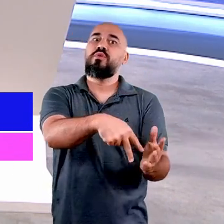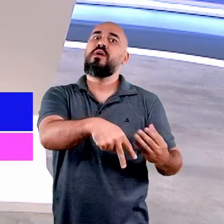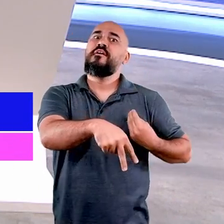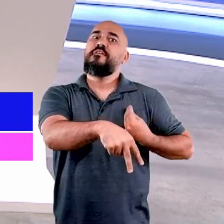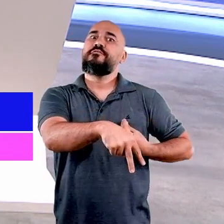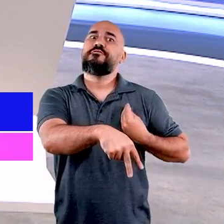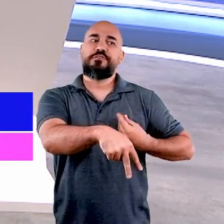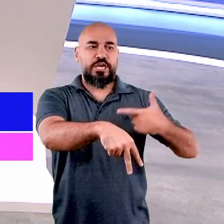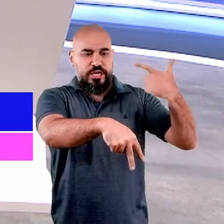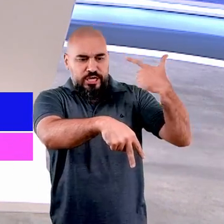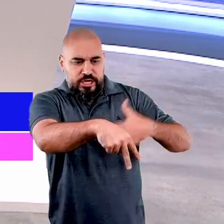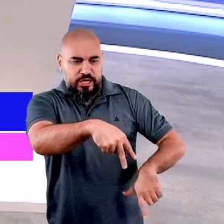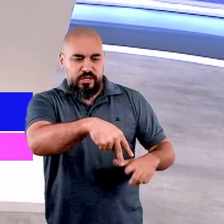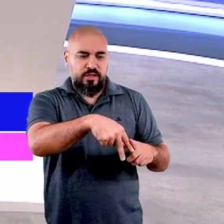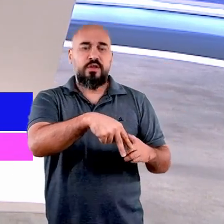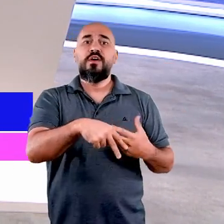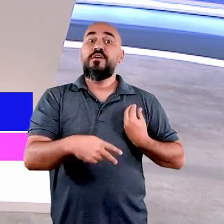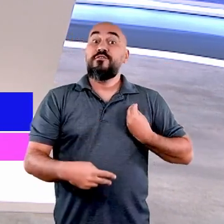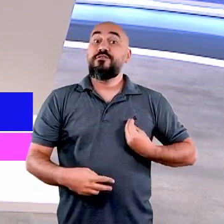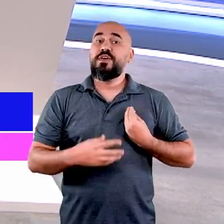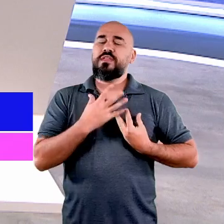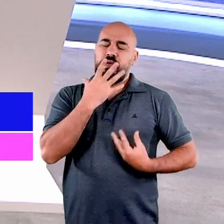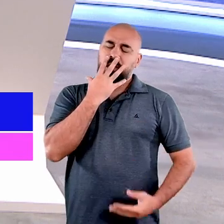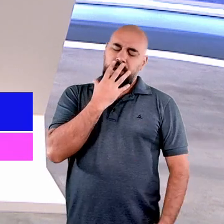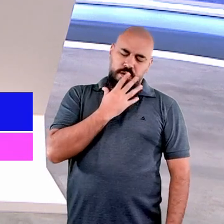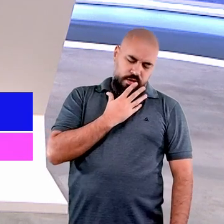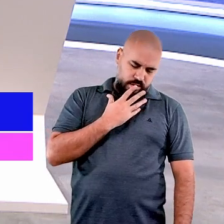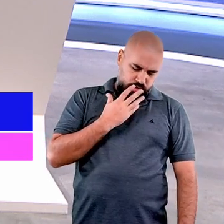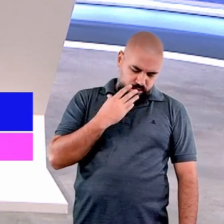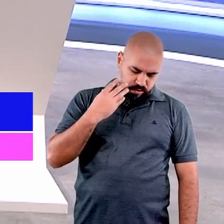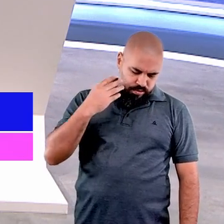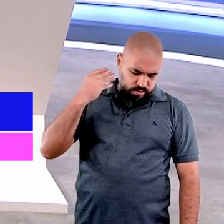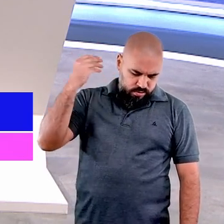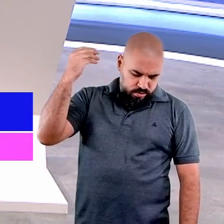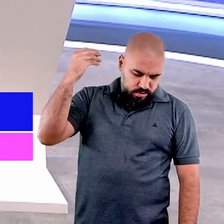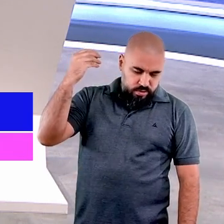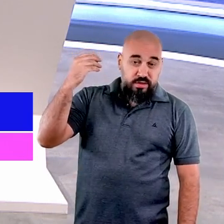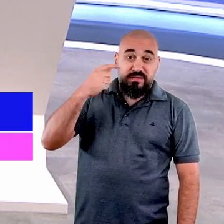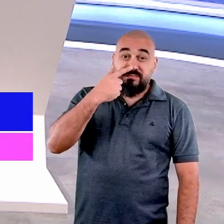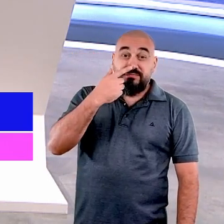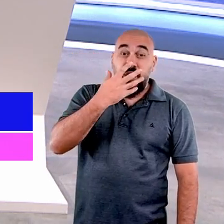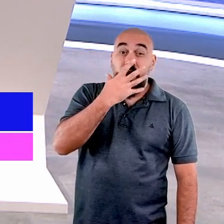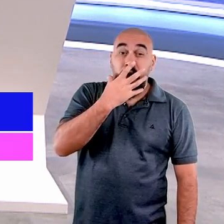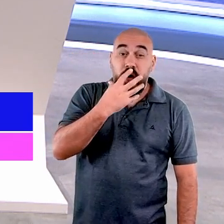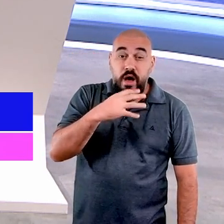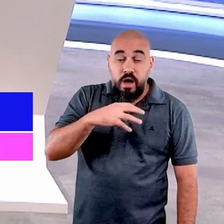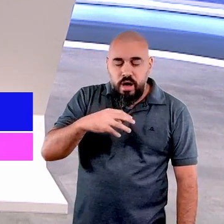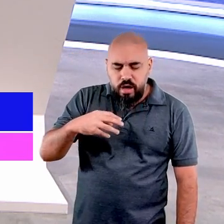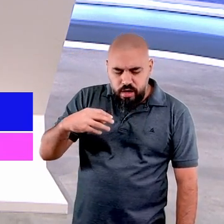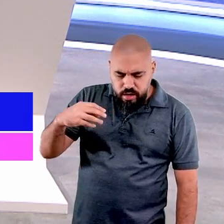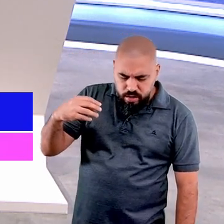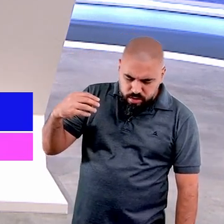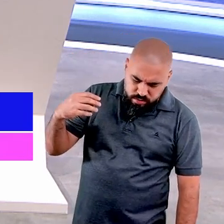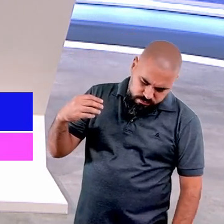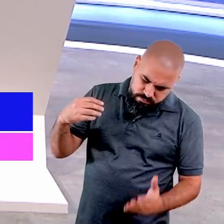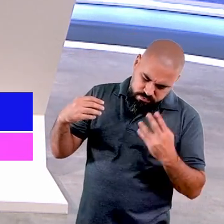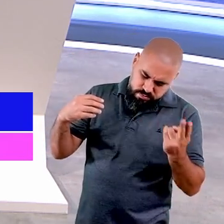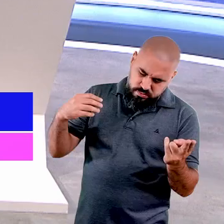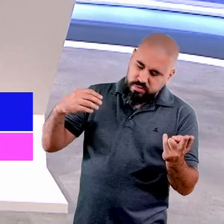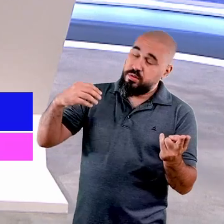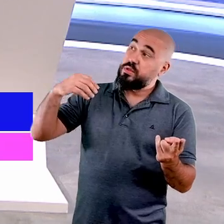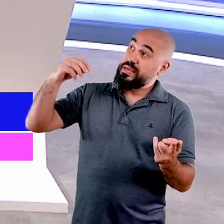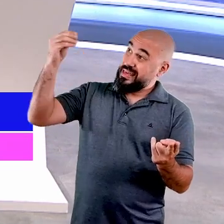que a vida volte às pessoas que já morreram. E isso não importa quanto tempo a pessoa já tenha morrido. Ele